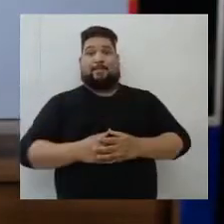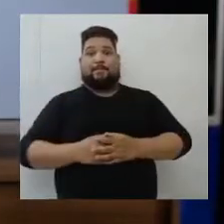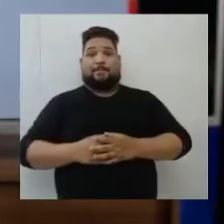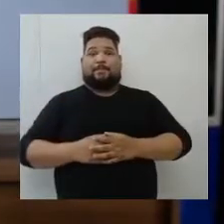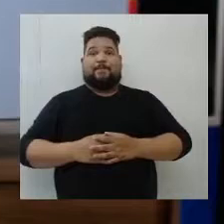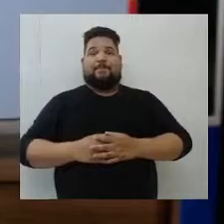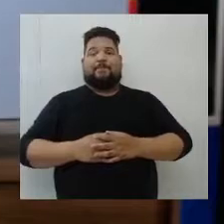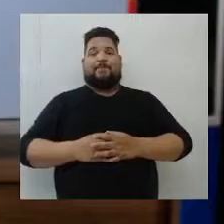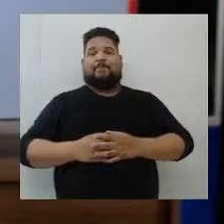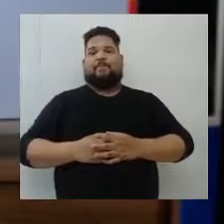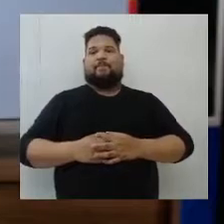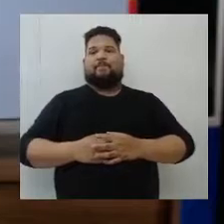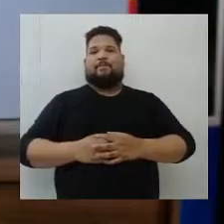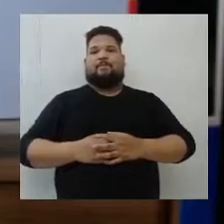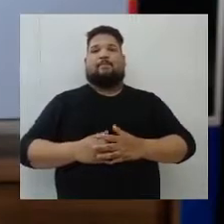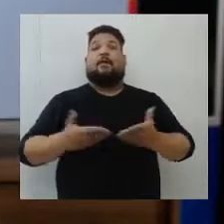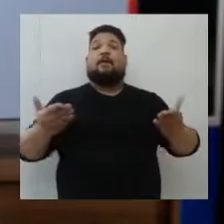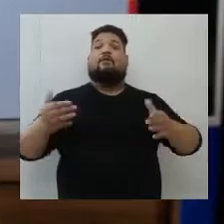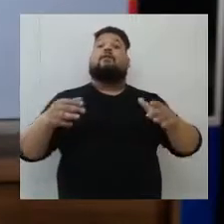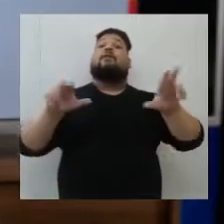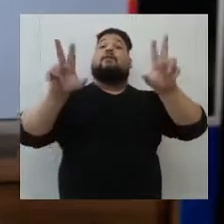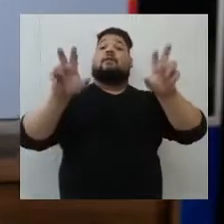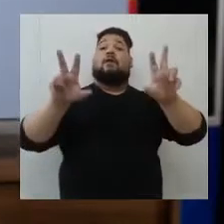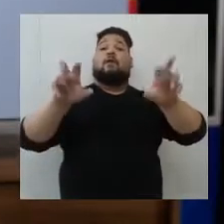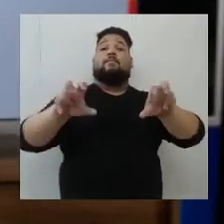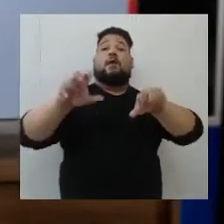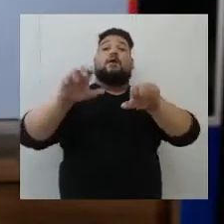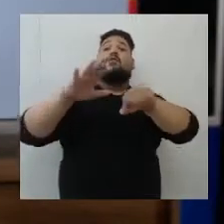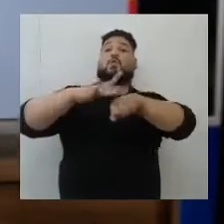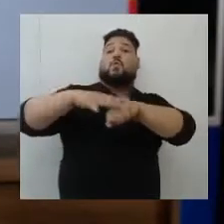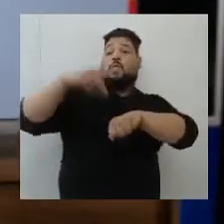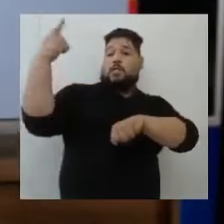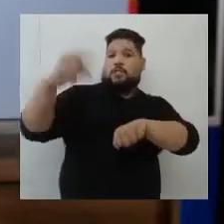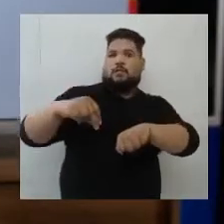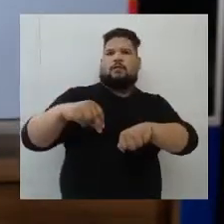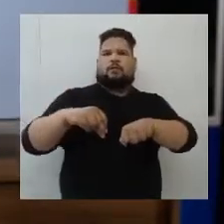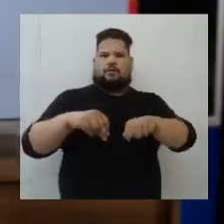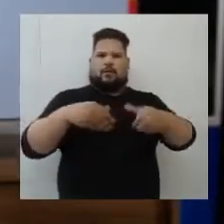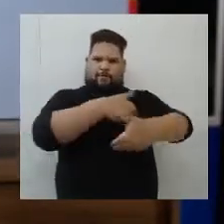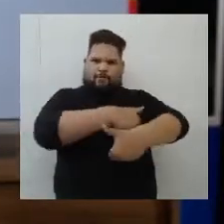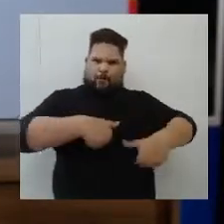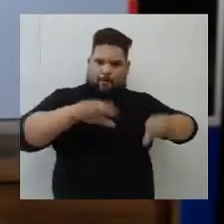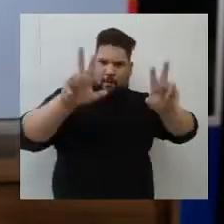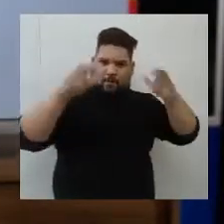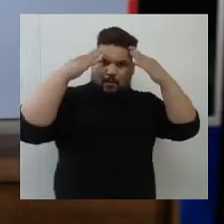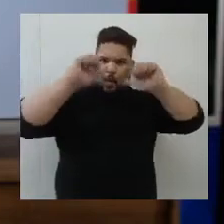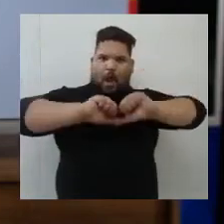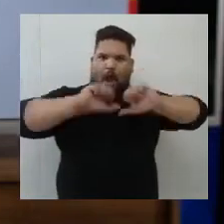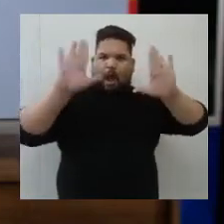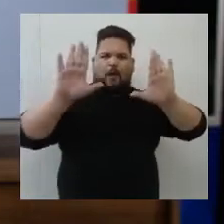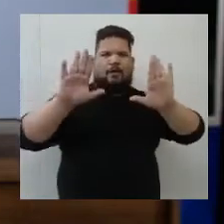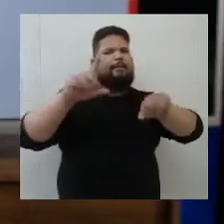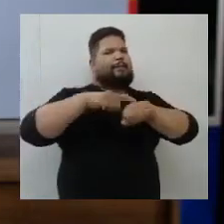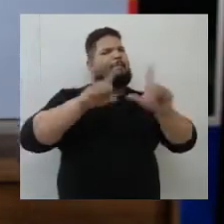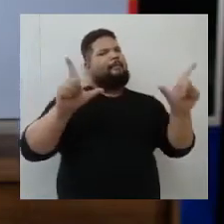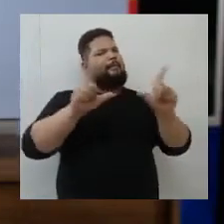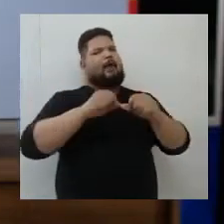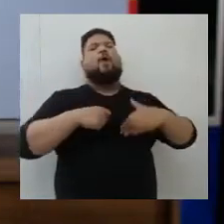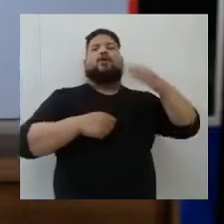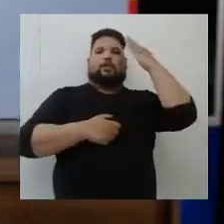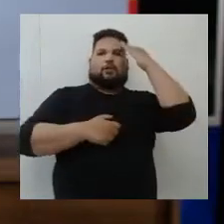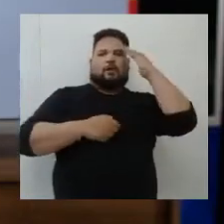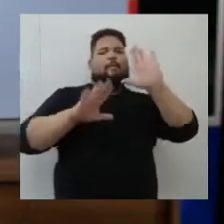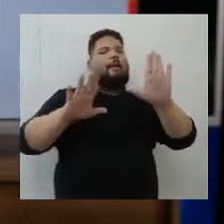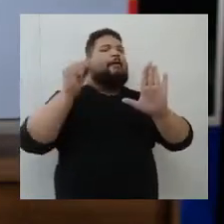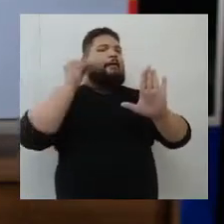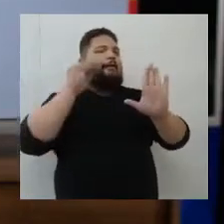Vamos falar agora da grande peste. A grande fome, deu para ficar claro? Pouco tempo, eu sei. Mas